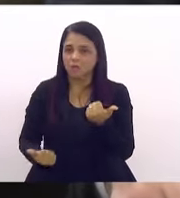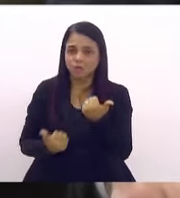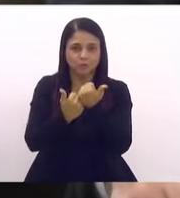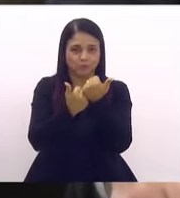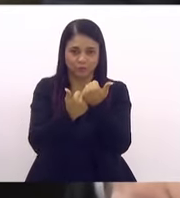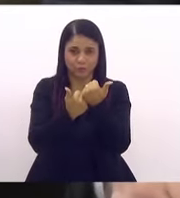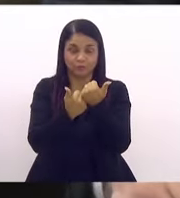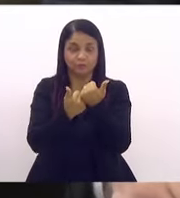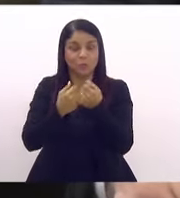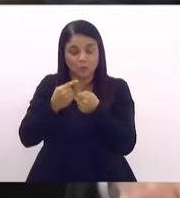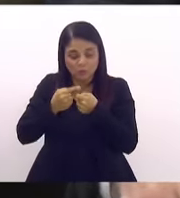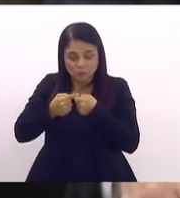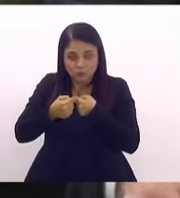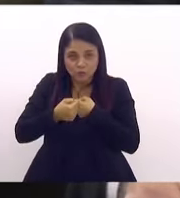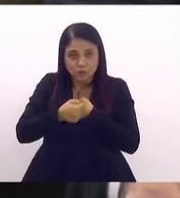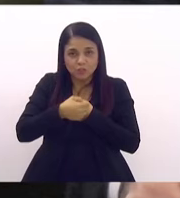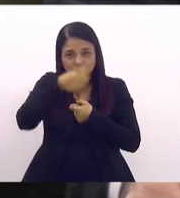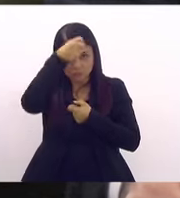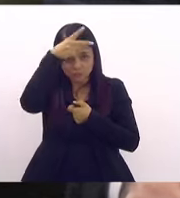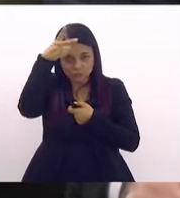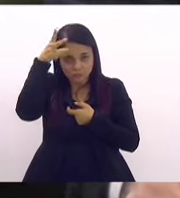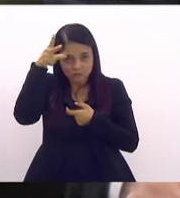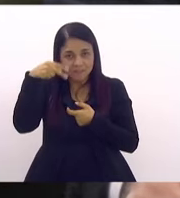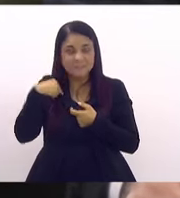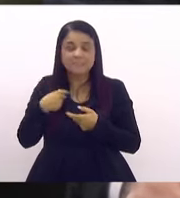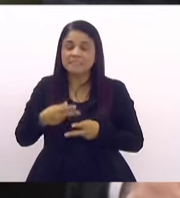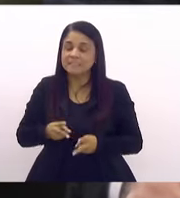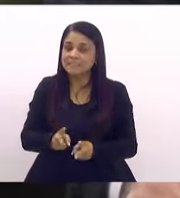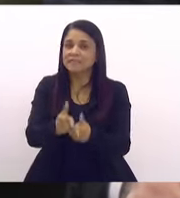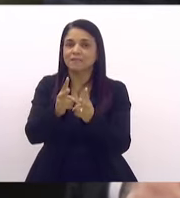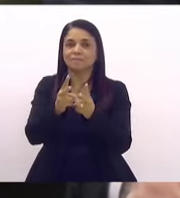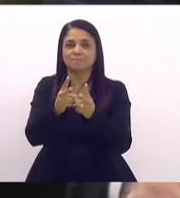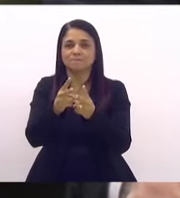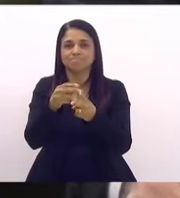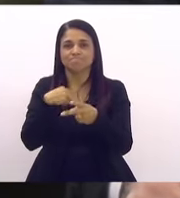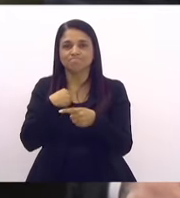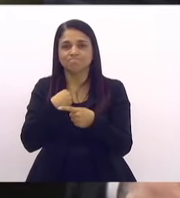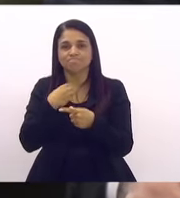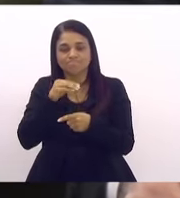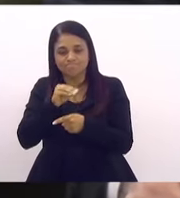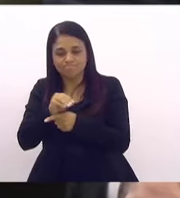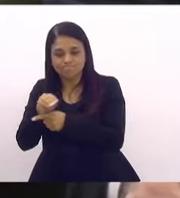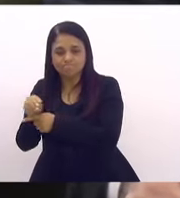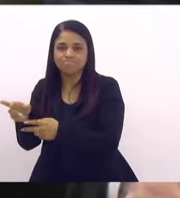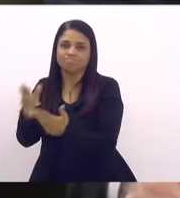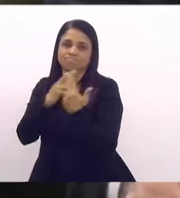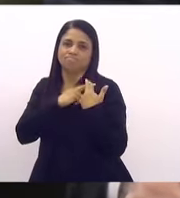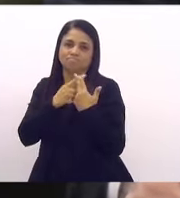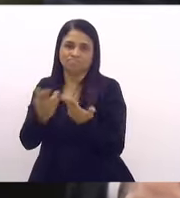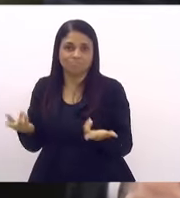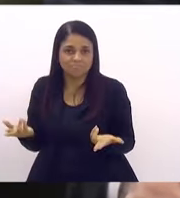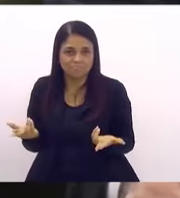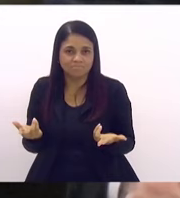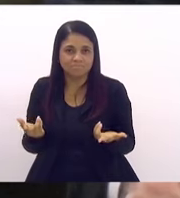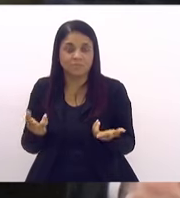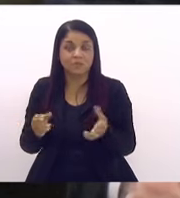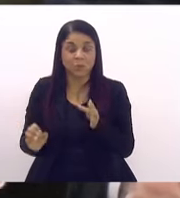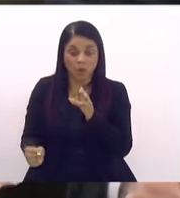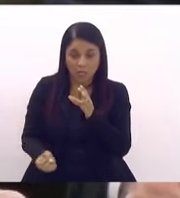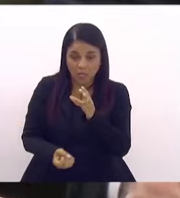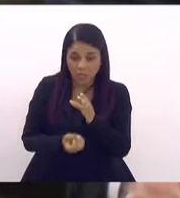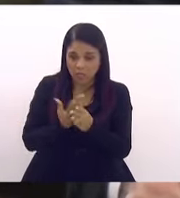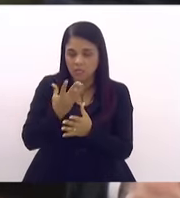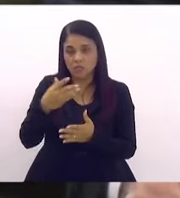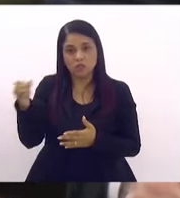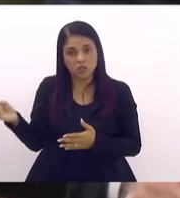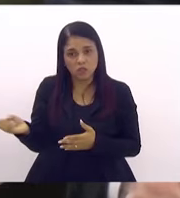os municípios ficam sempre, não é, com esse encargo. E aqui se criam novas